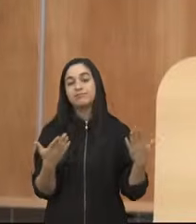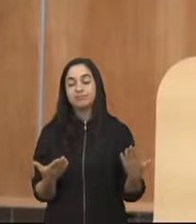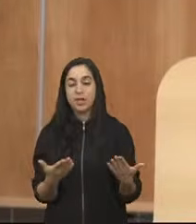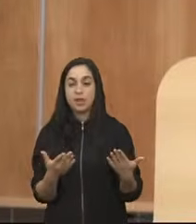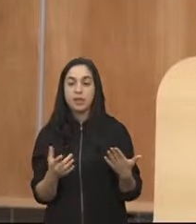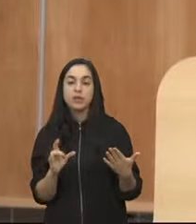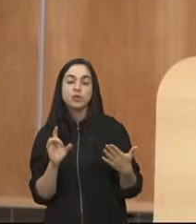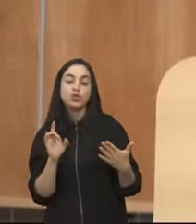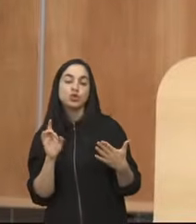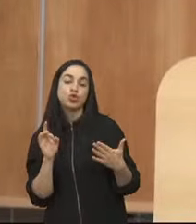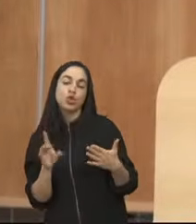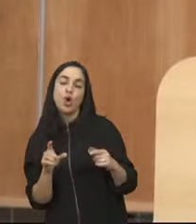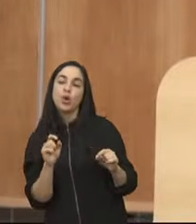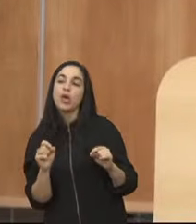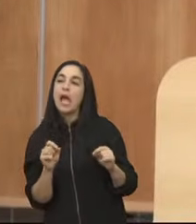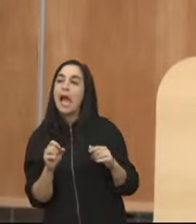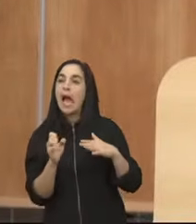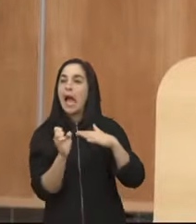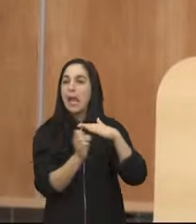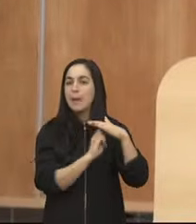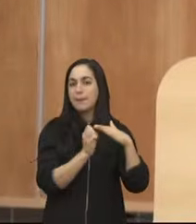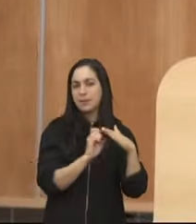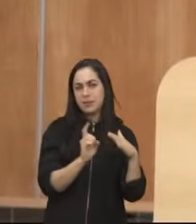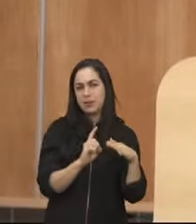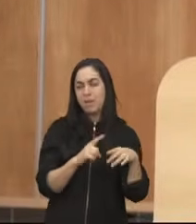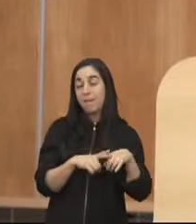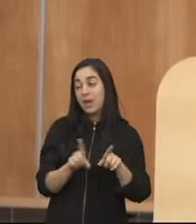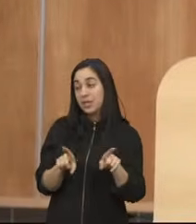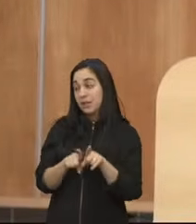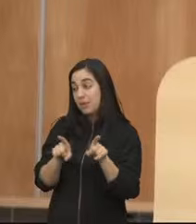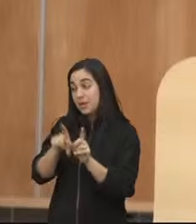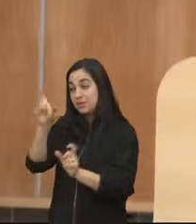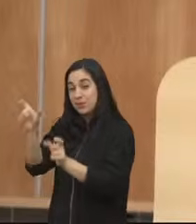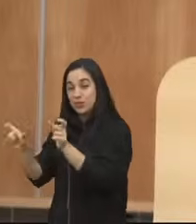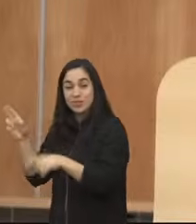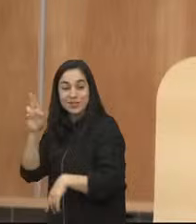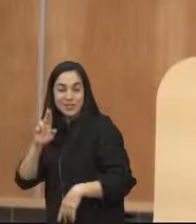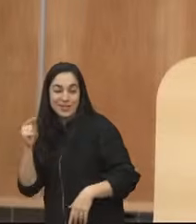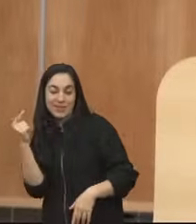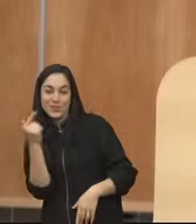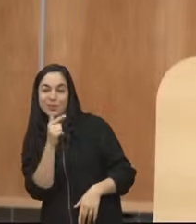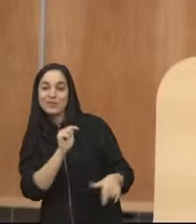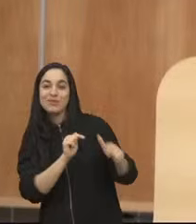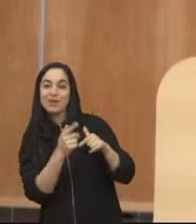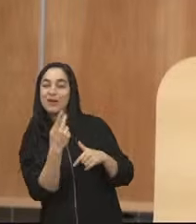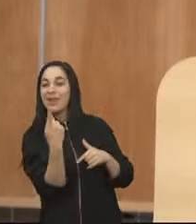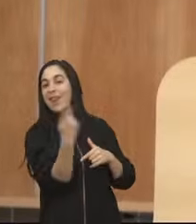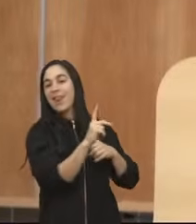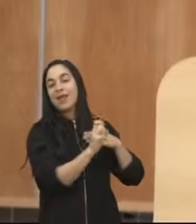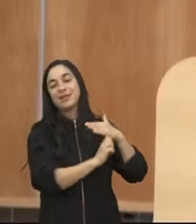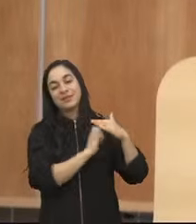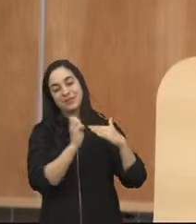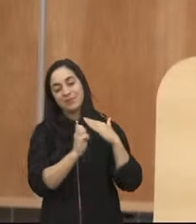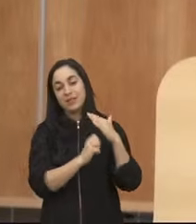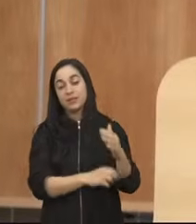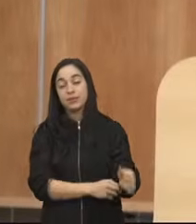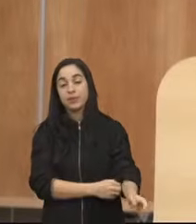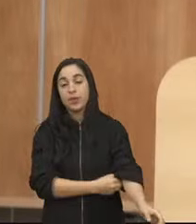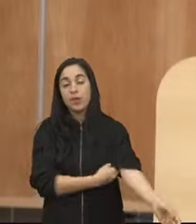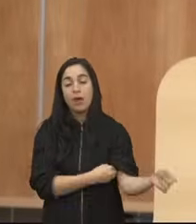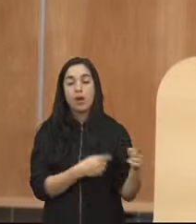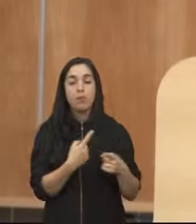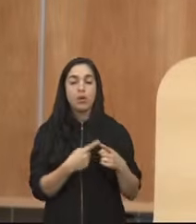vai atingir as empresas, mas vai atingir a toda a população de Jacareí, porque quando se aumenta